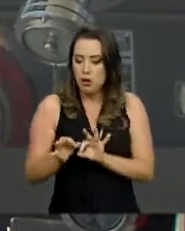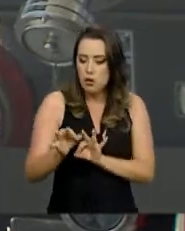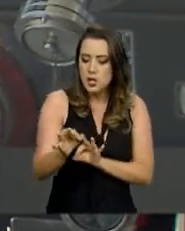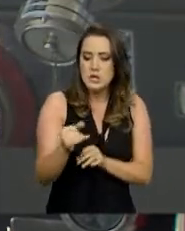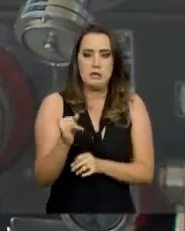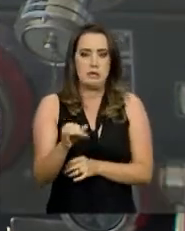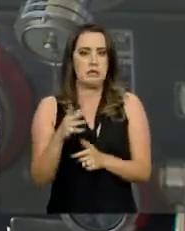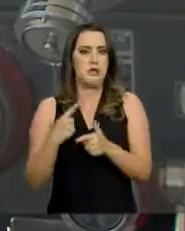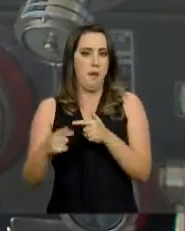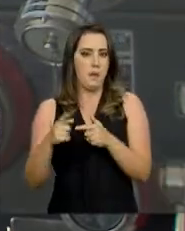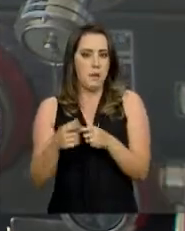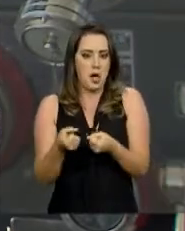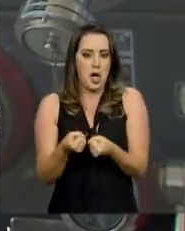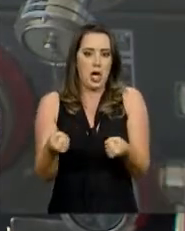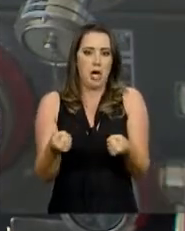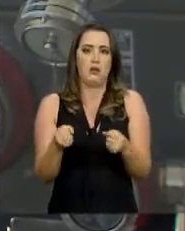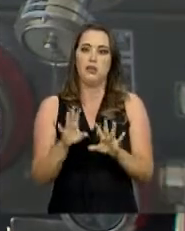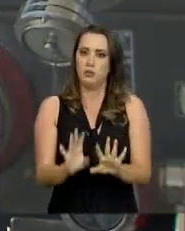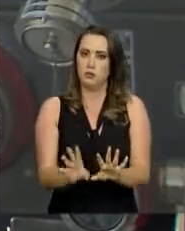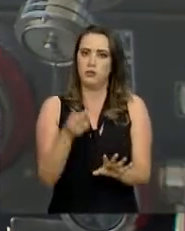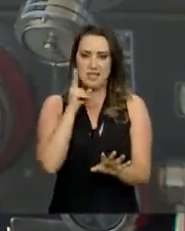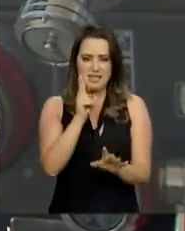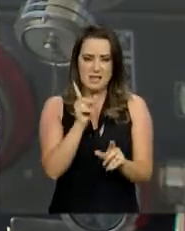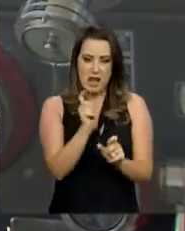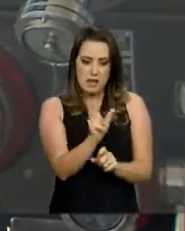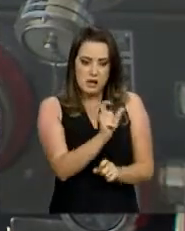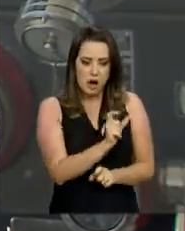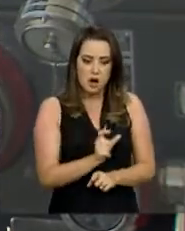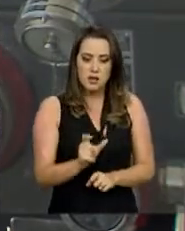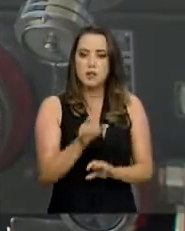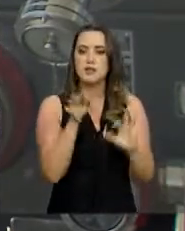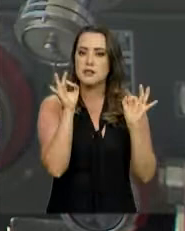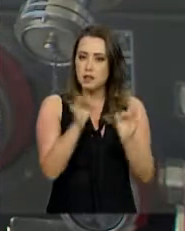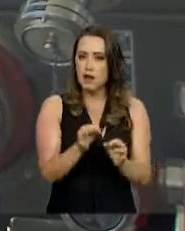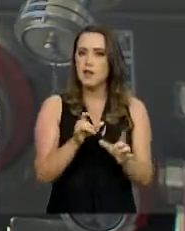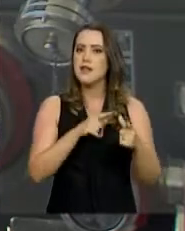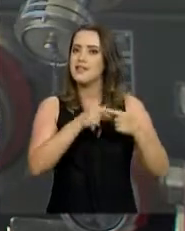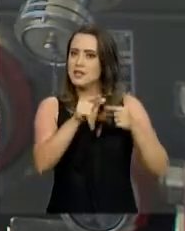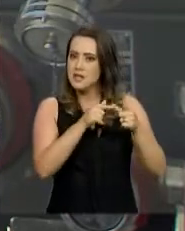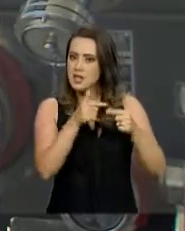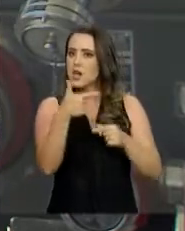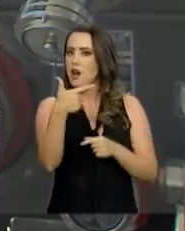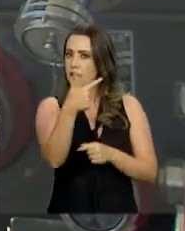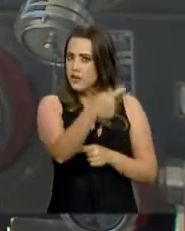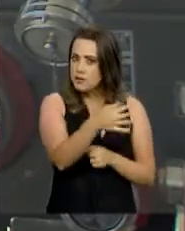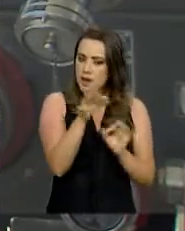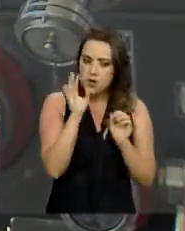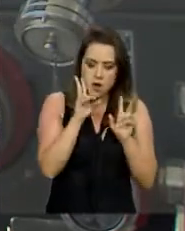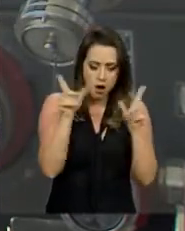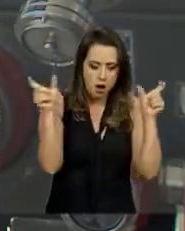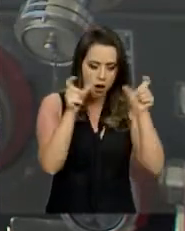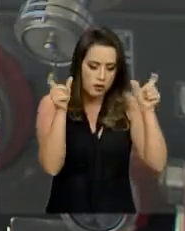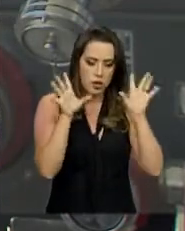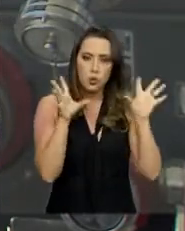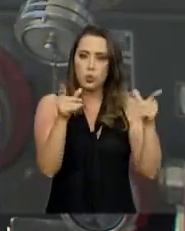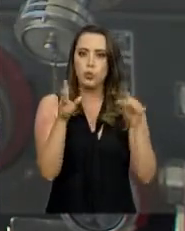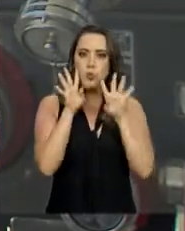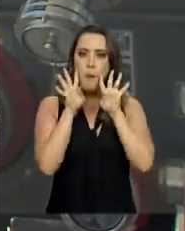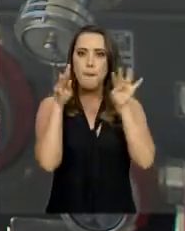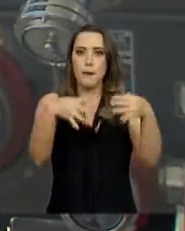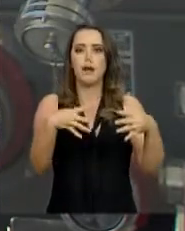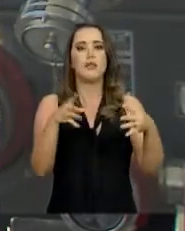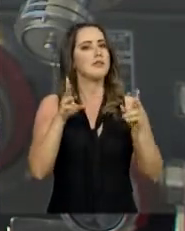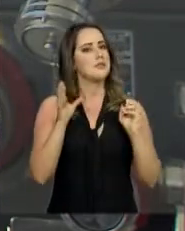rasgo, se as letras estão certas, se tem 27 estrelas, se a costura não está soltando. Então, tudo isso a gente